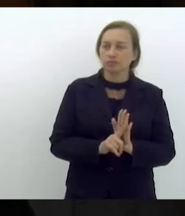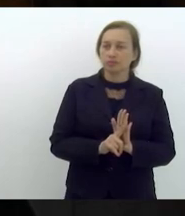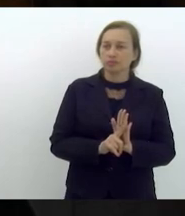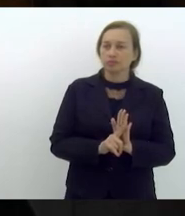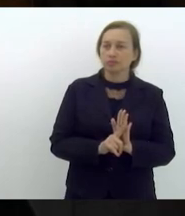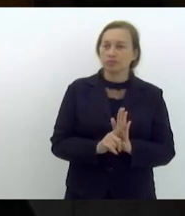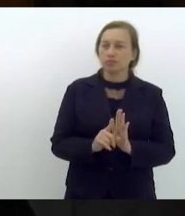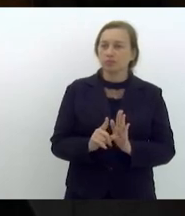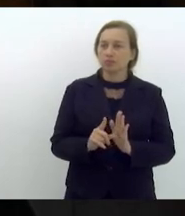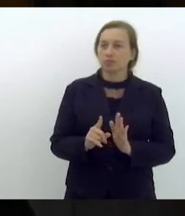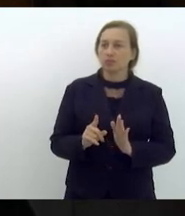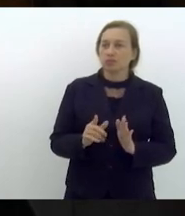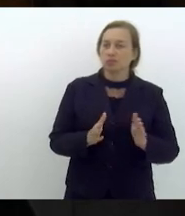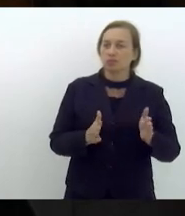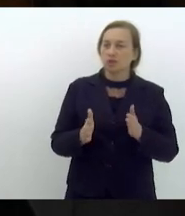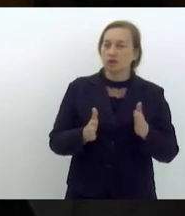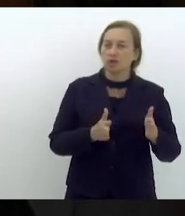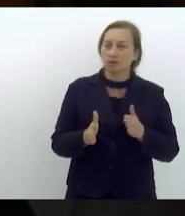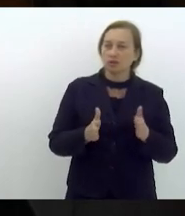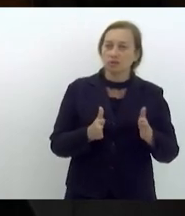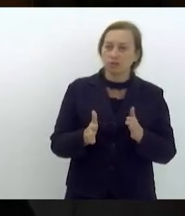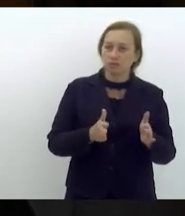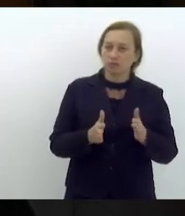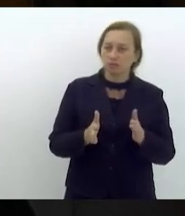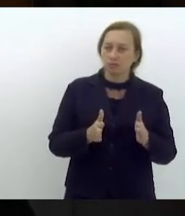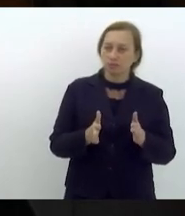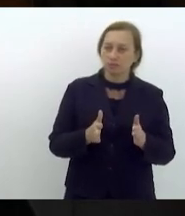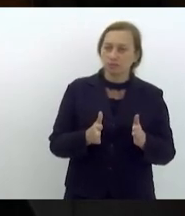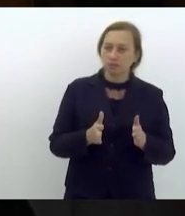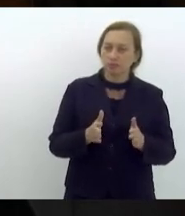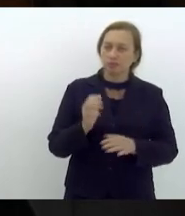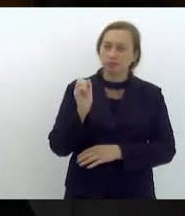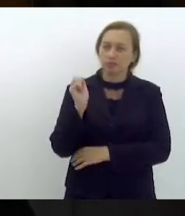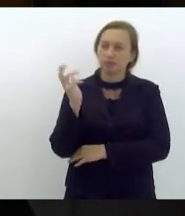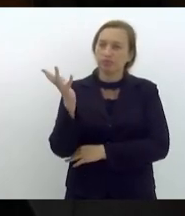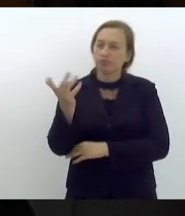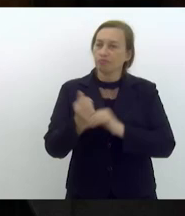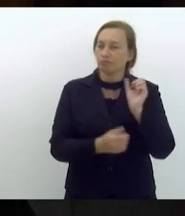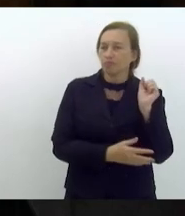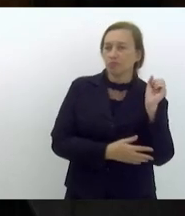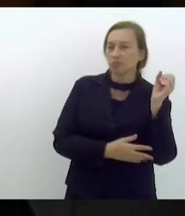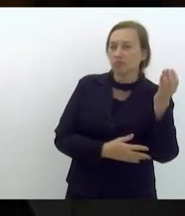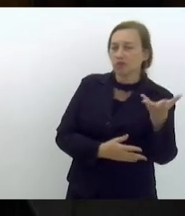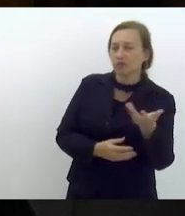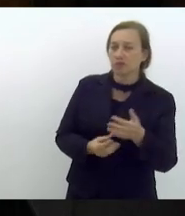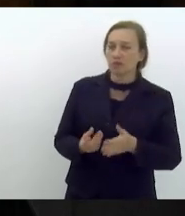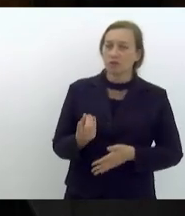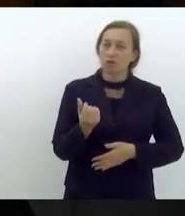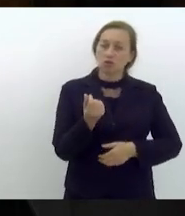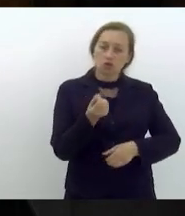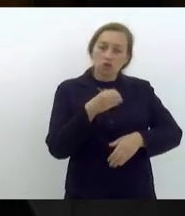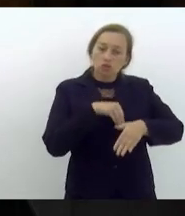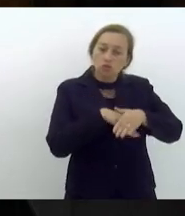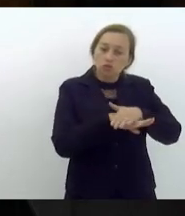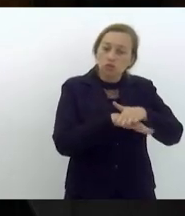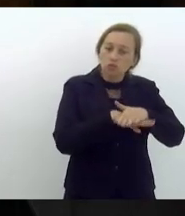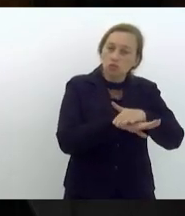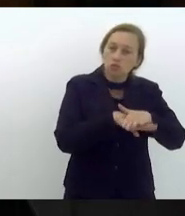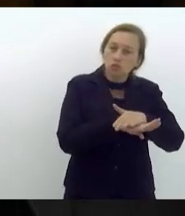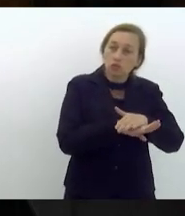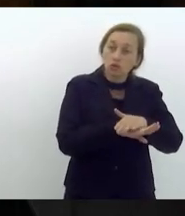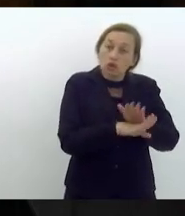em relação a exploração de petróleo para botar recursos no caixa que hoje